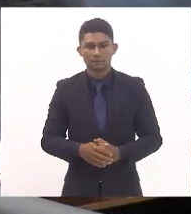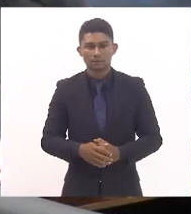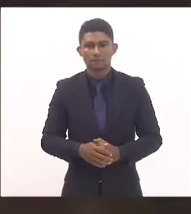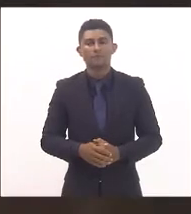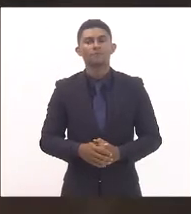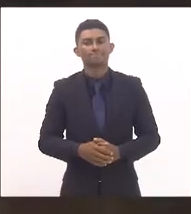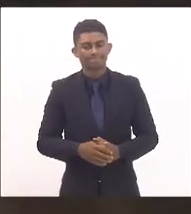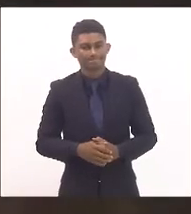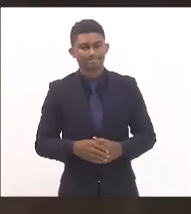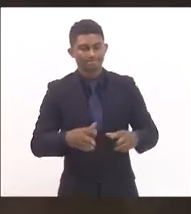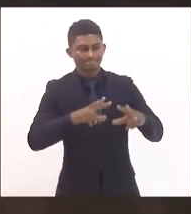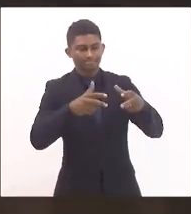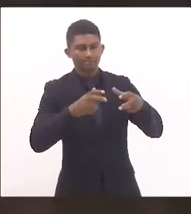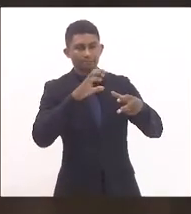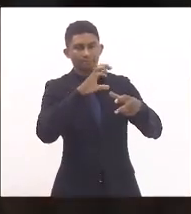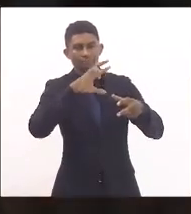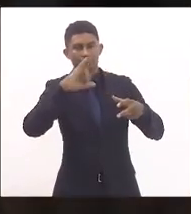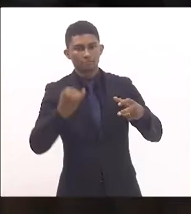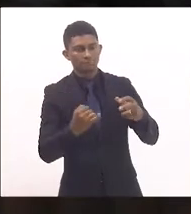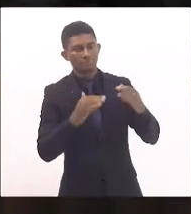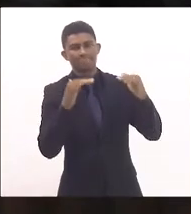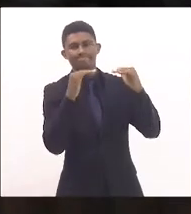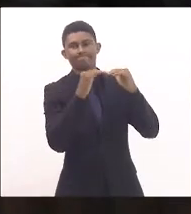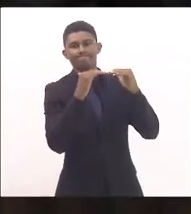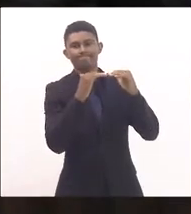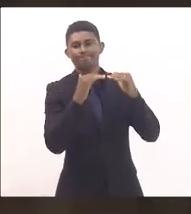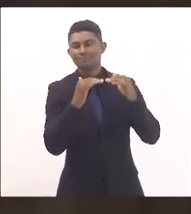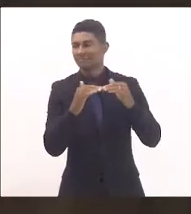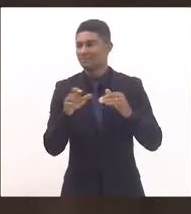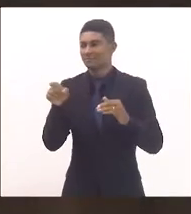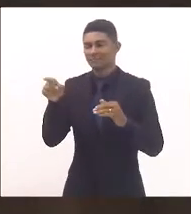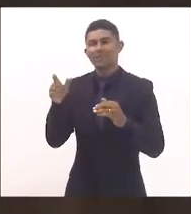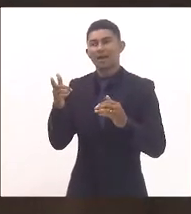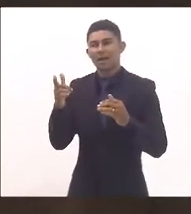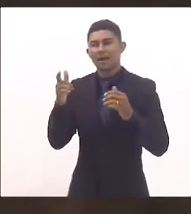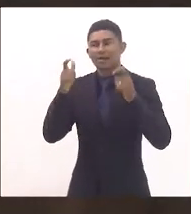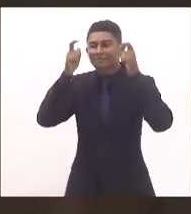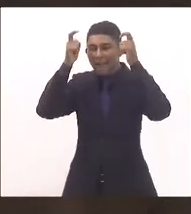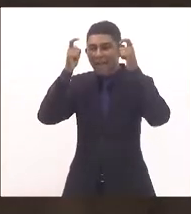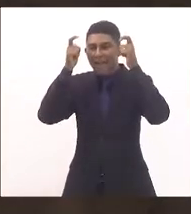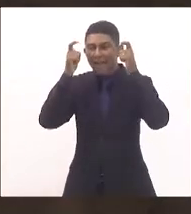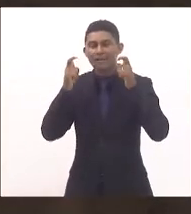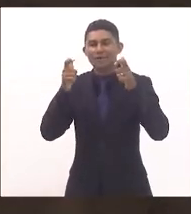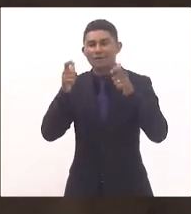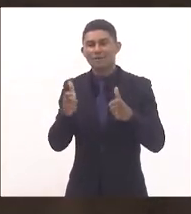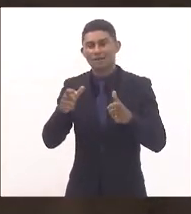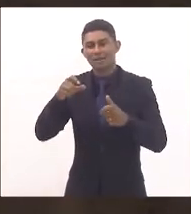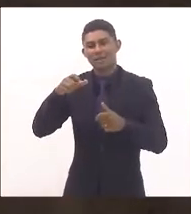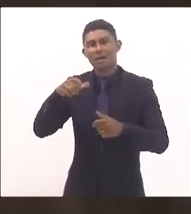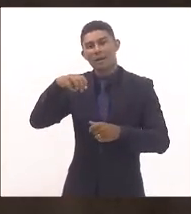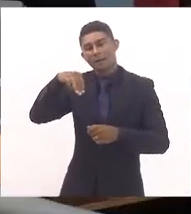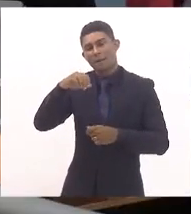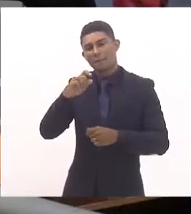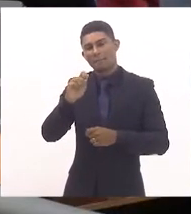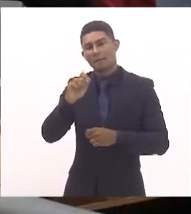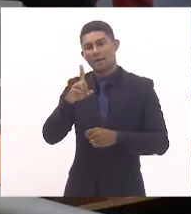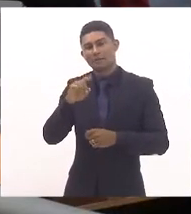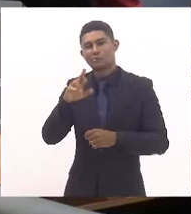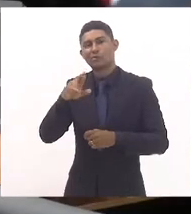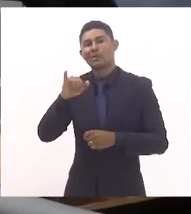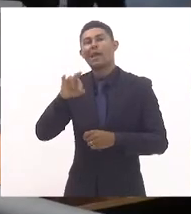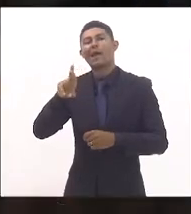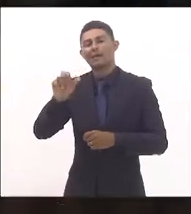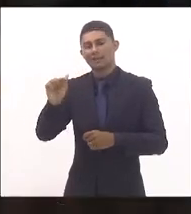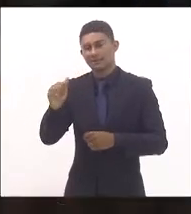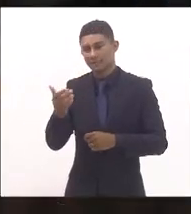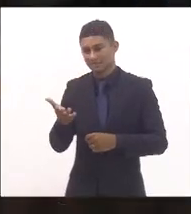Acompanho o parecer da CCJ. Dionísio Lins, não. Imperador de Madureira. Suplente do senador André Siciliano. Pela Comissão